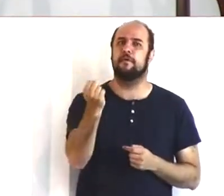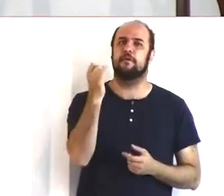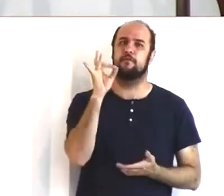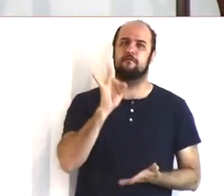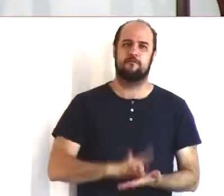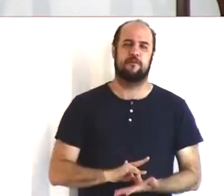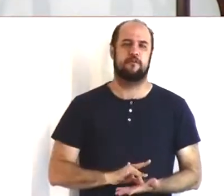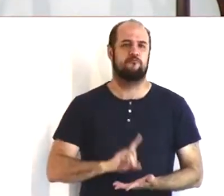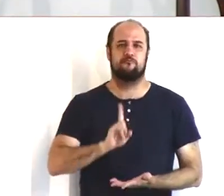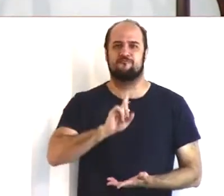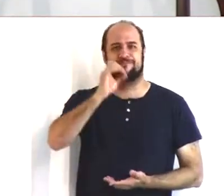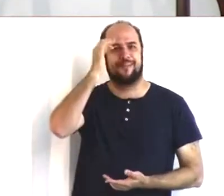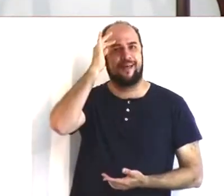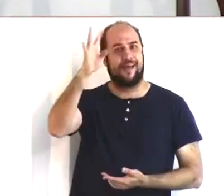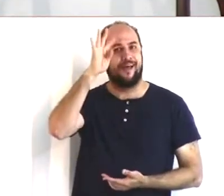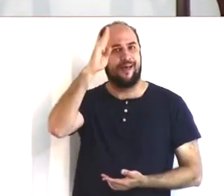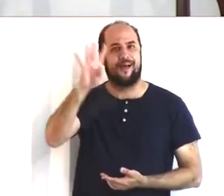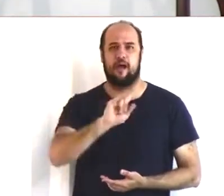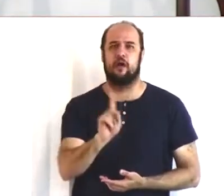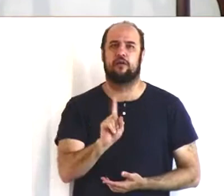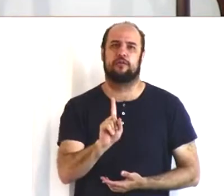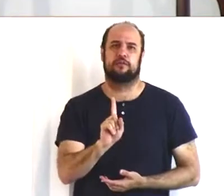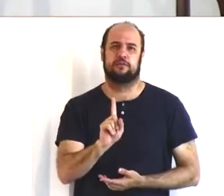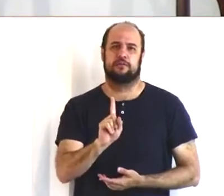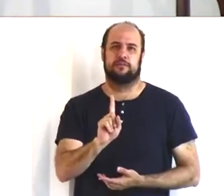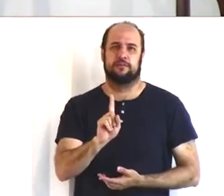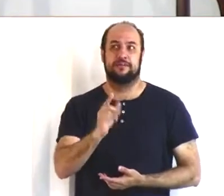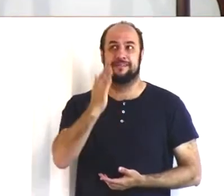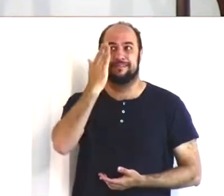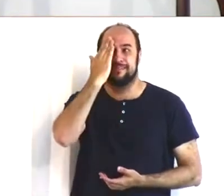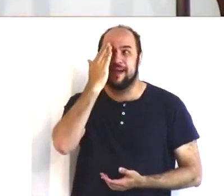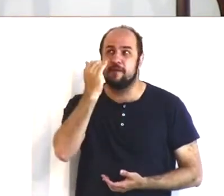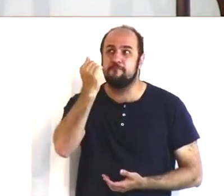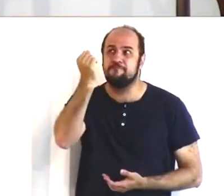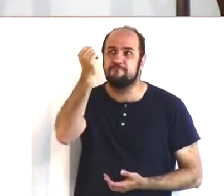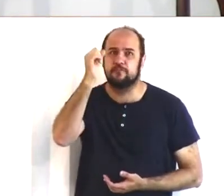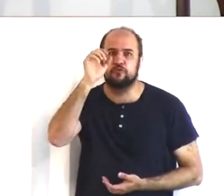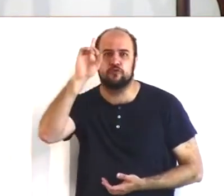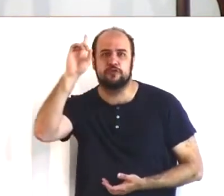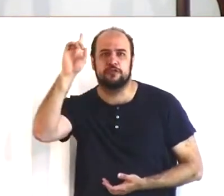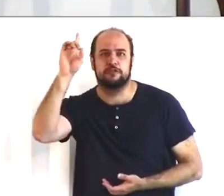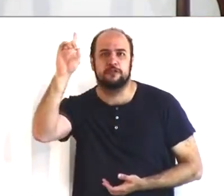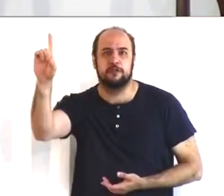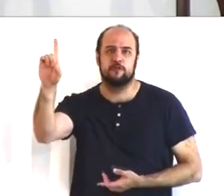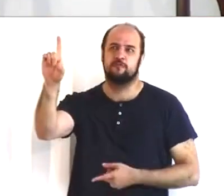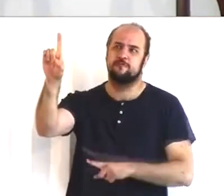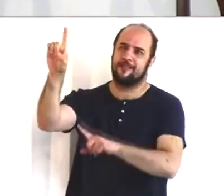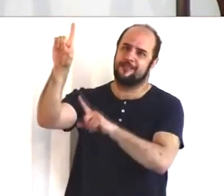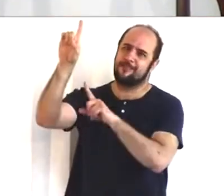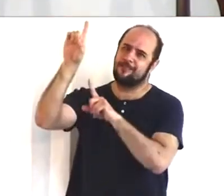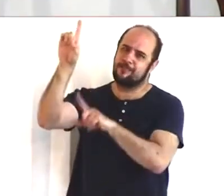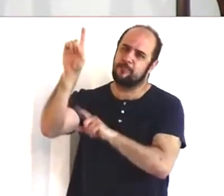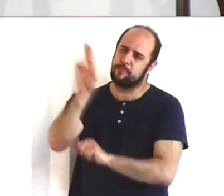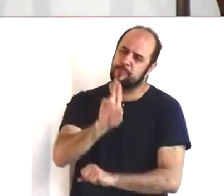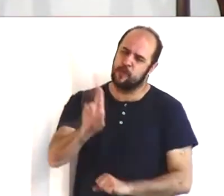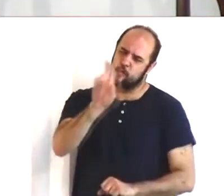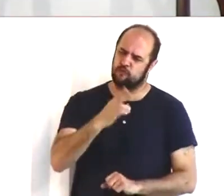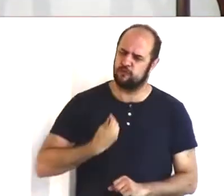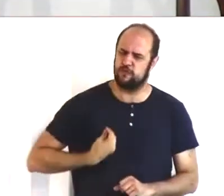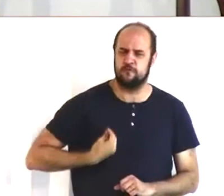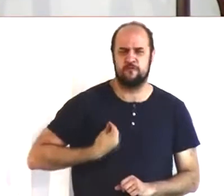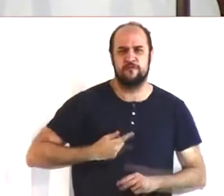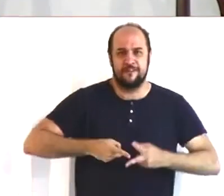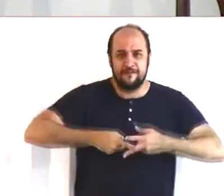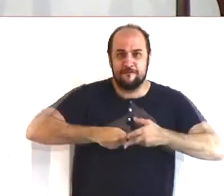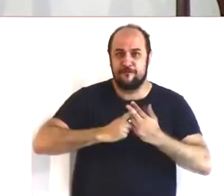não é uma teoria vã. A sabedoria de Deus é a instrumentalidade, é a